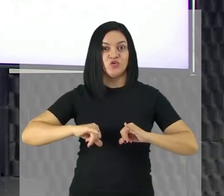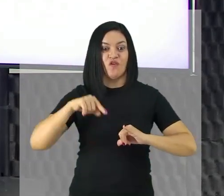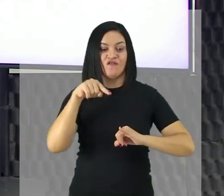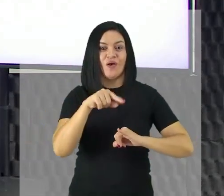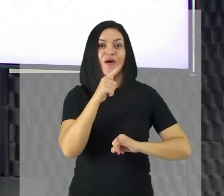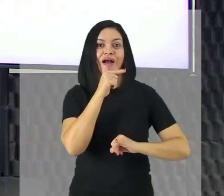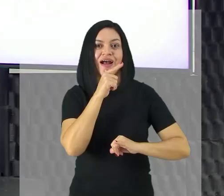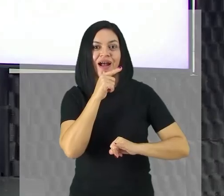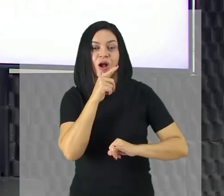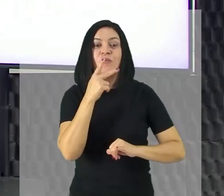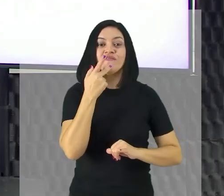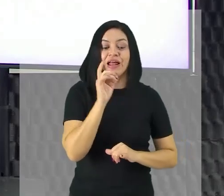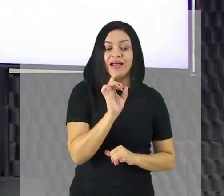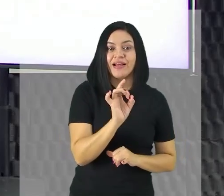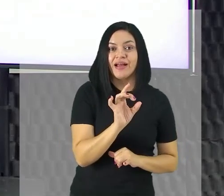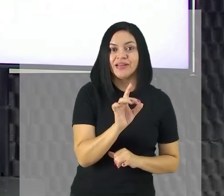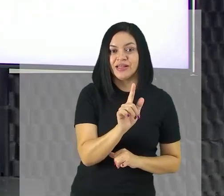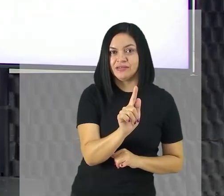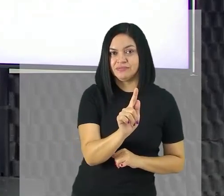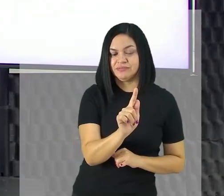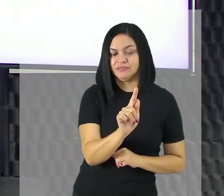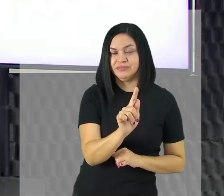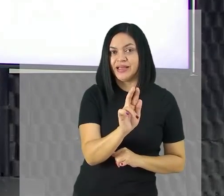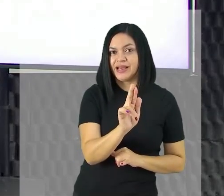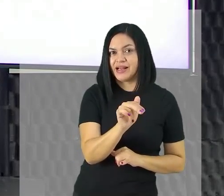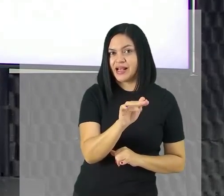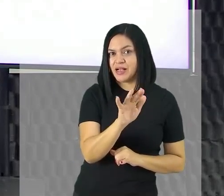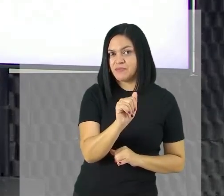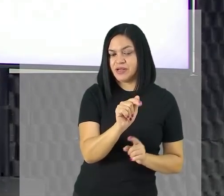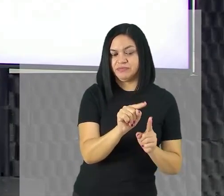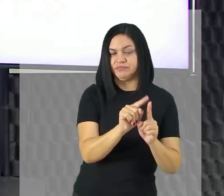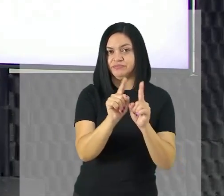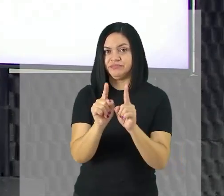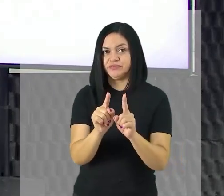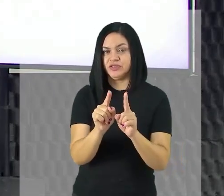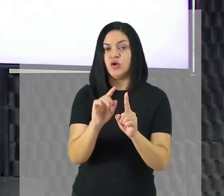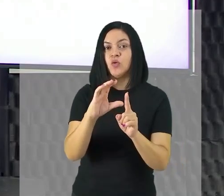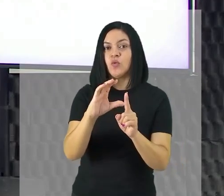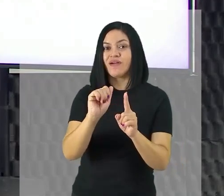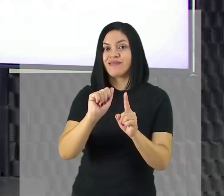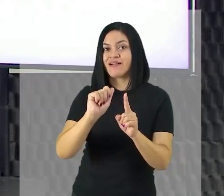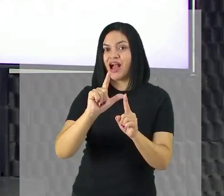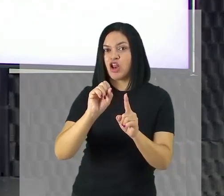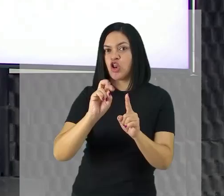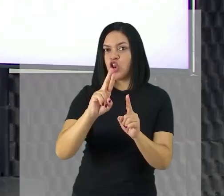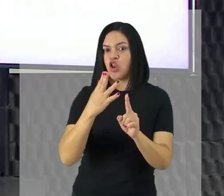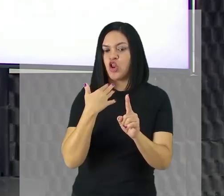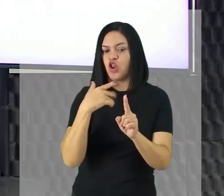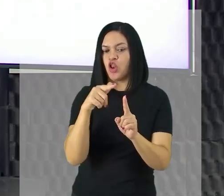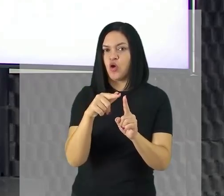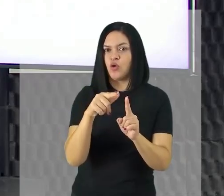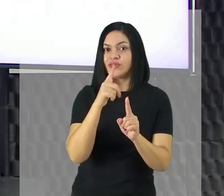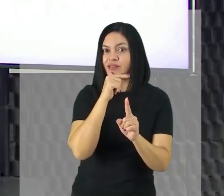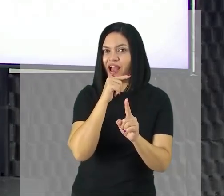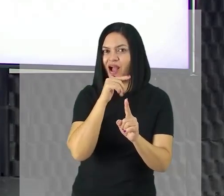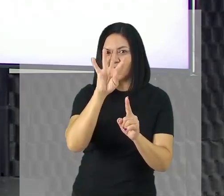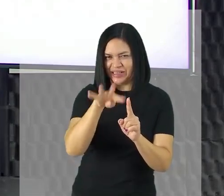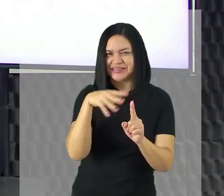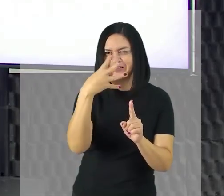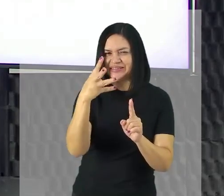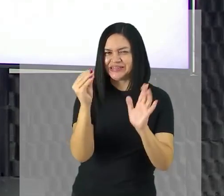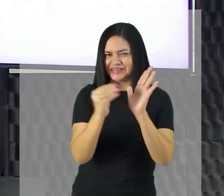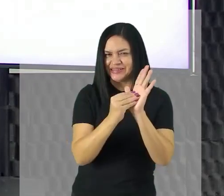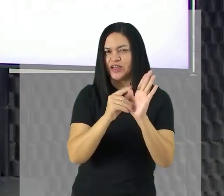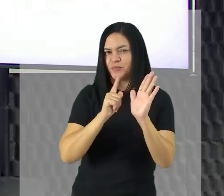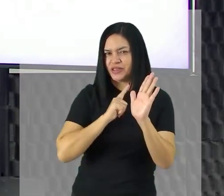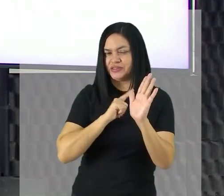massa de água, ali para cada grama. Preciso saber o calor específico da água, numa tabelinha a gente tem, mas preciso saber a variação